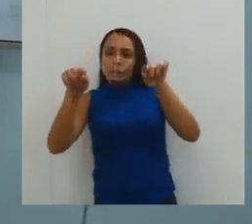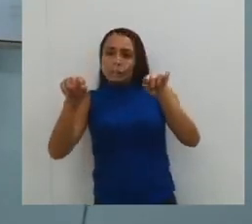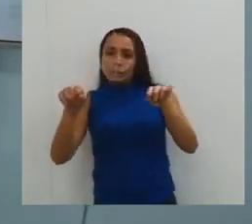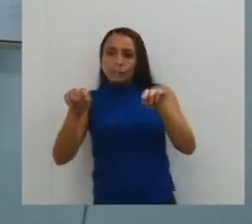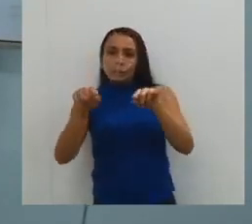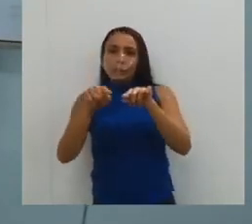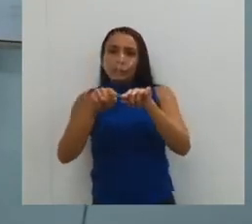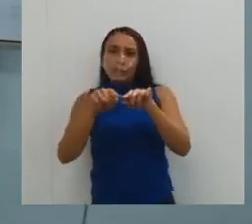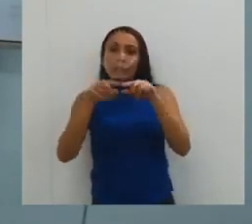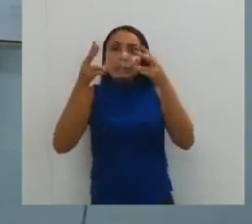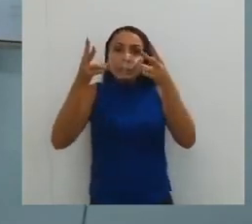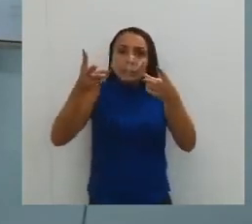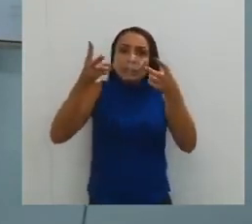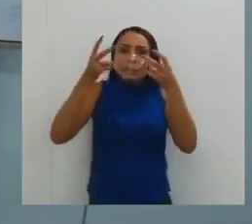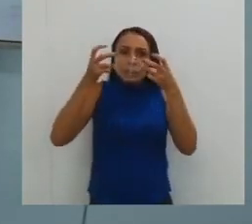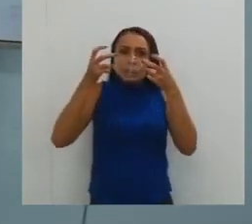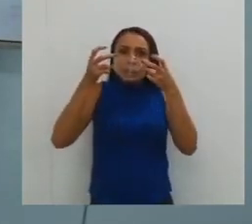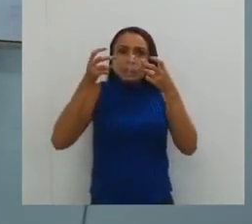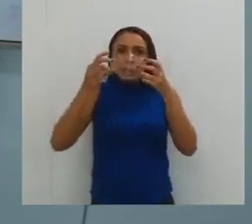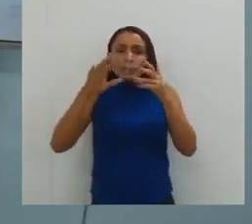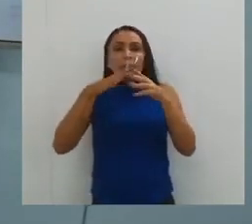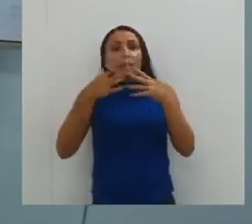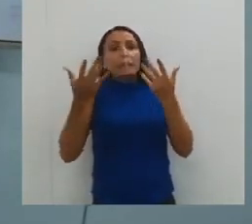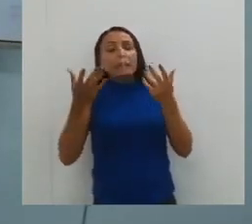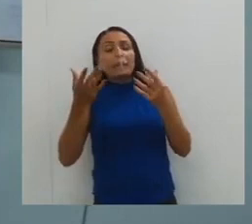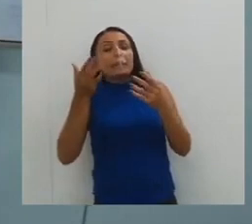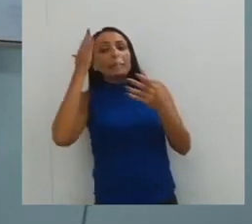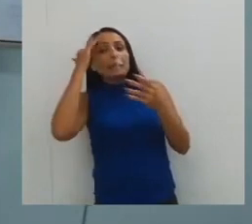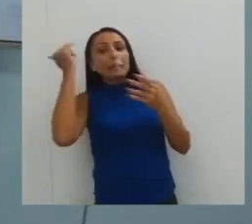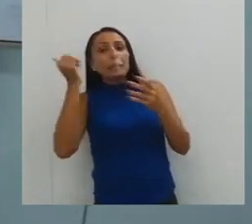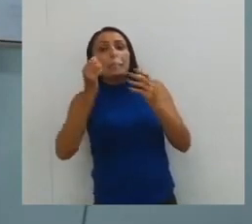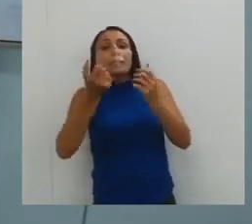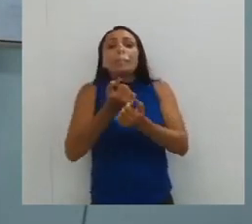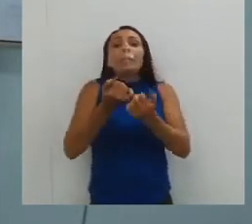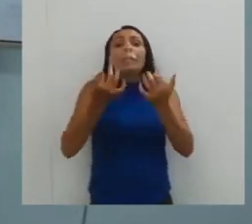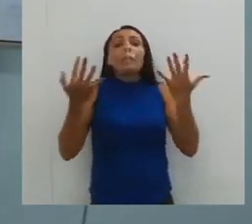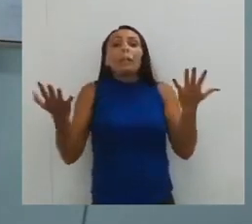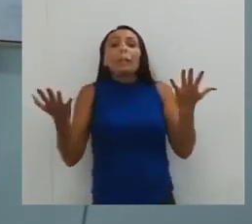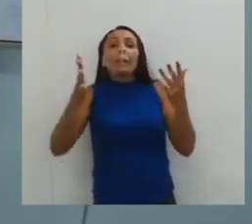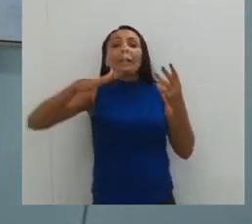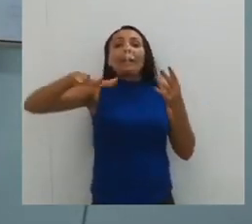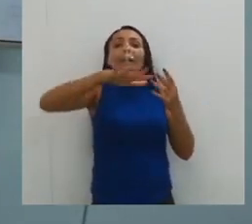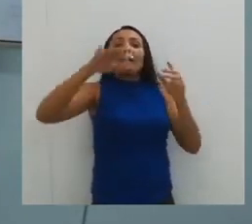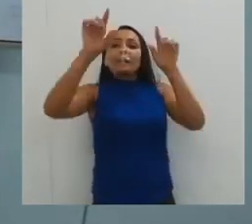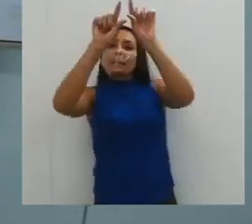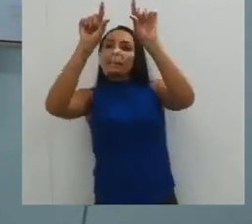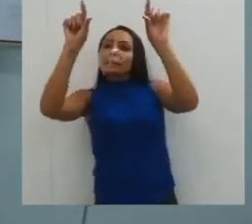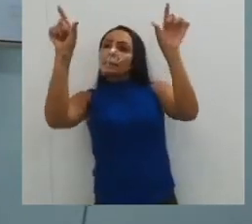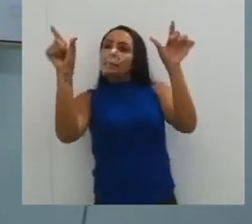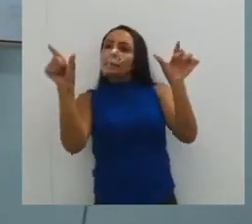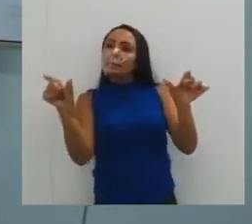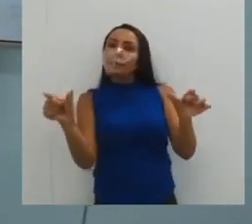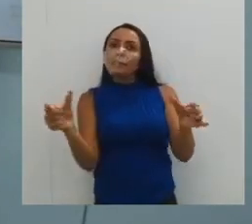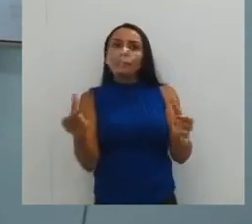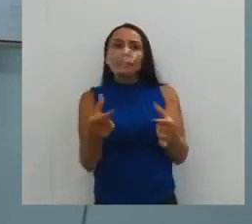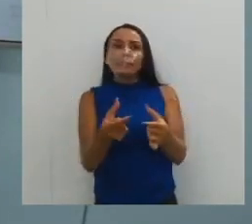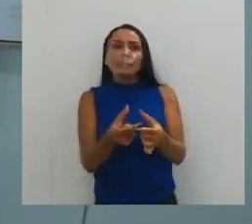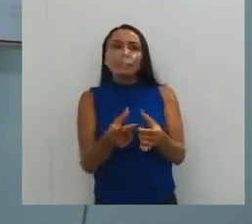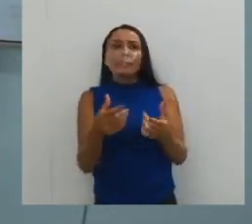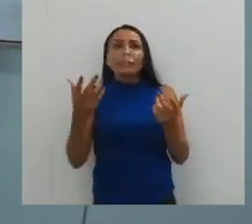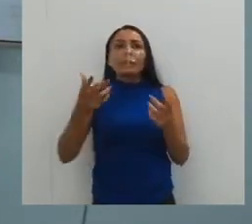alumínio e tem essa perfuração. Ele quer saber qual é essa área daqui. Ele fala, ó, uma